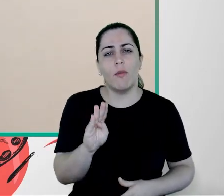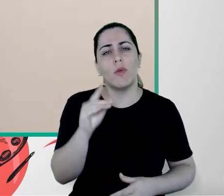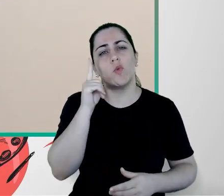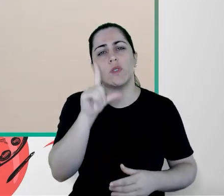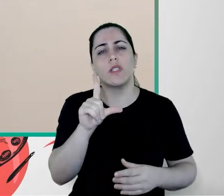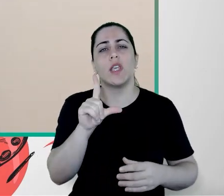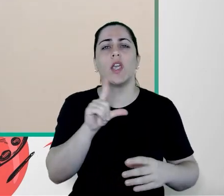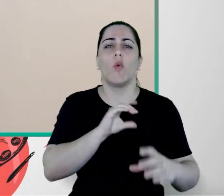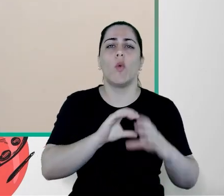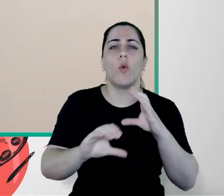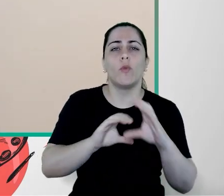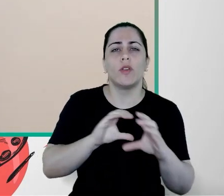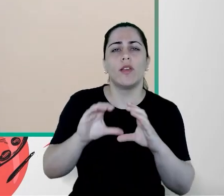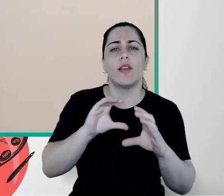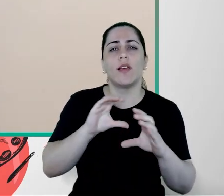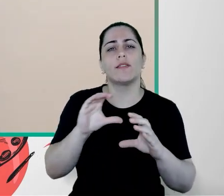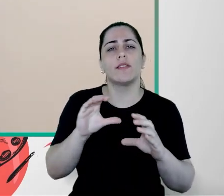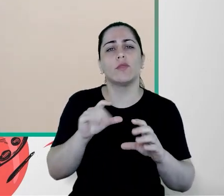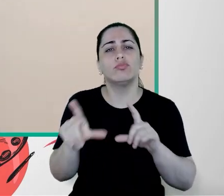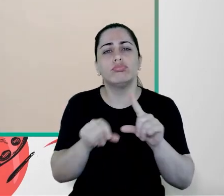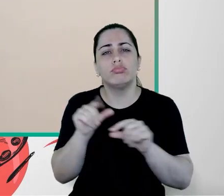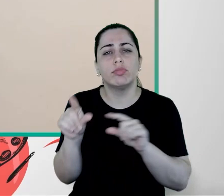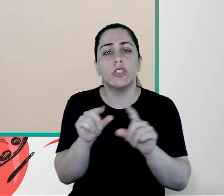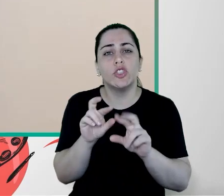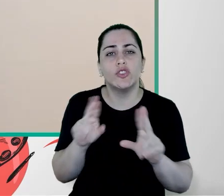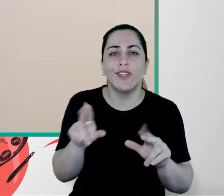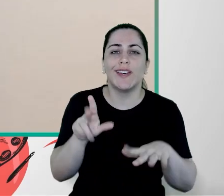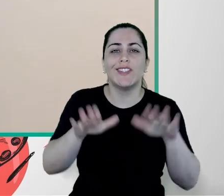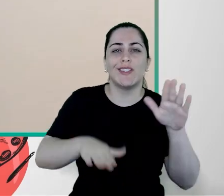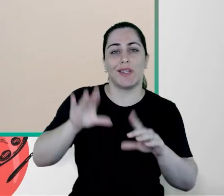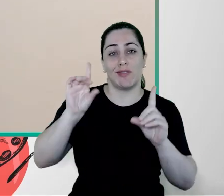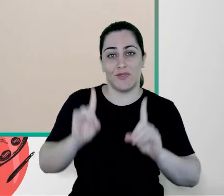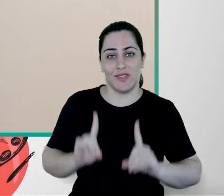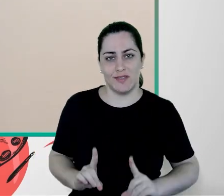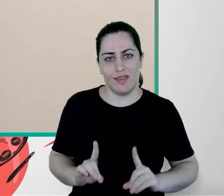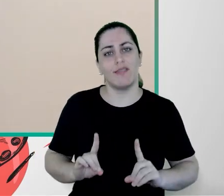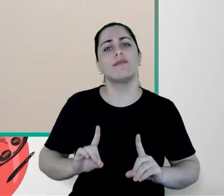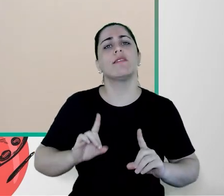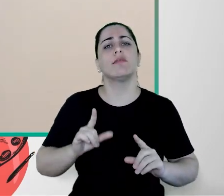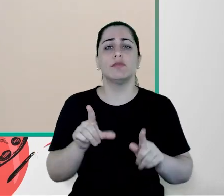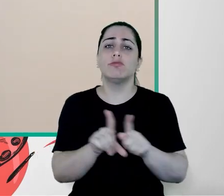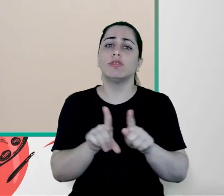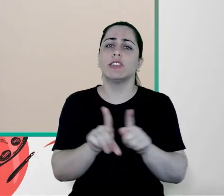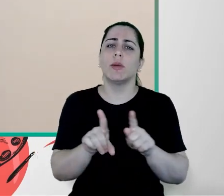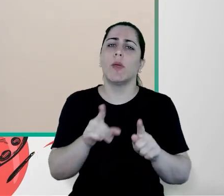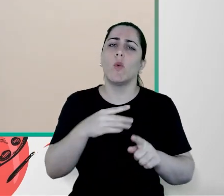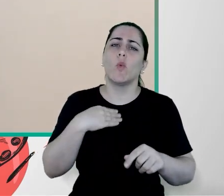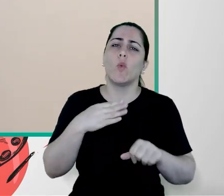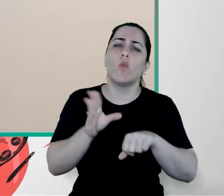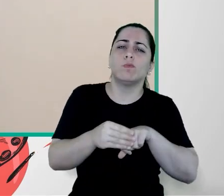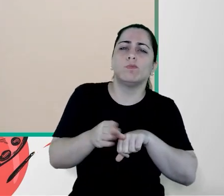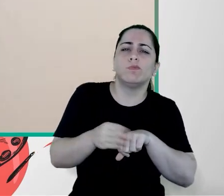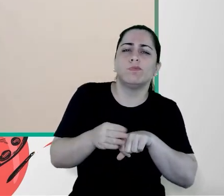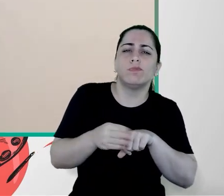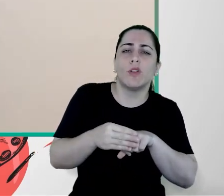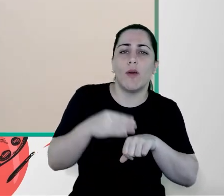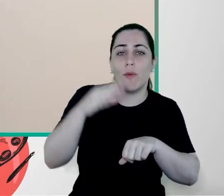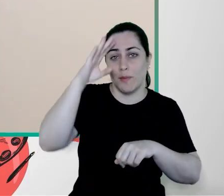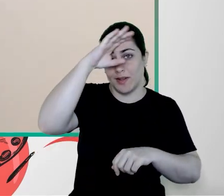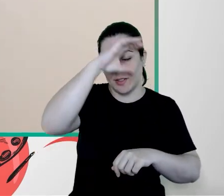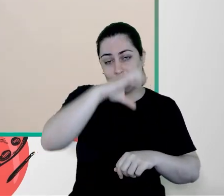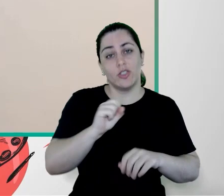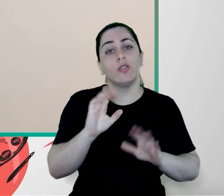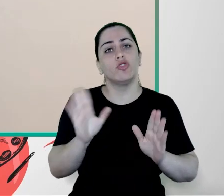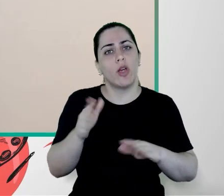com a comunicação suplementar e alternativa e intervir nessa área com os conhecimentos adquiridos.